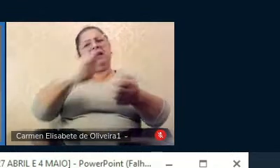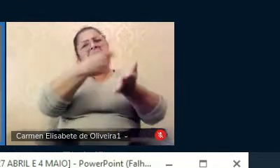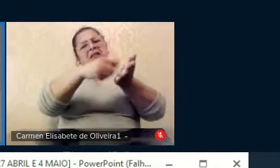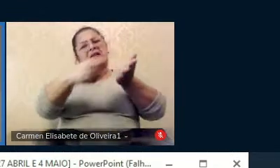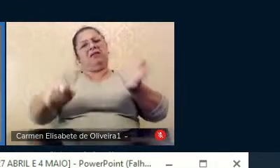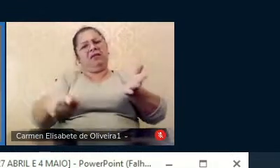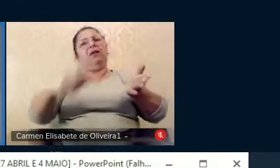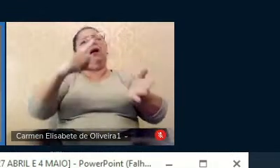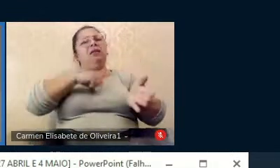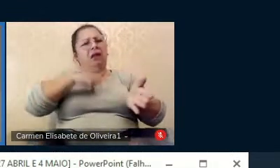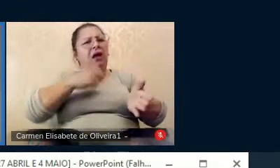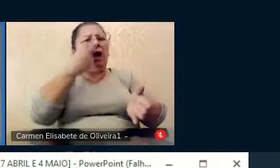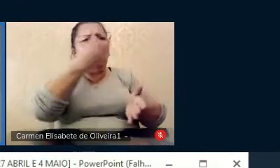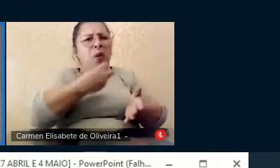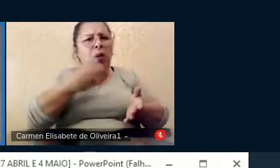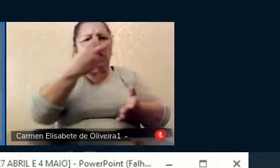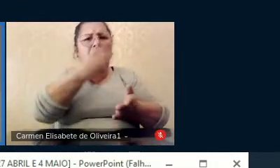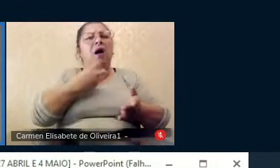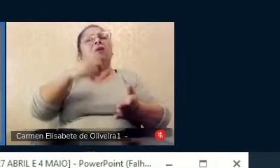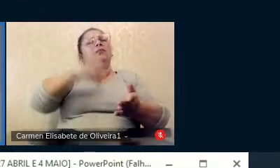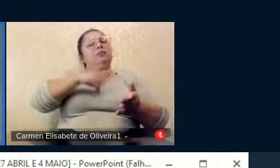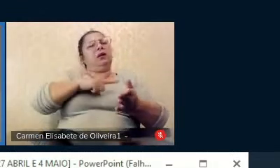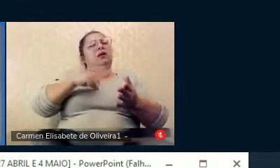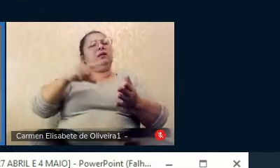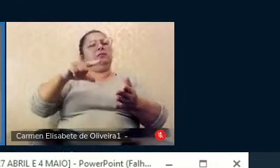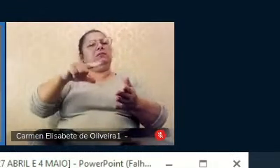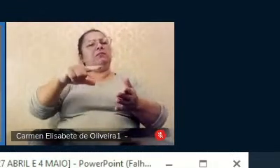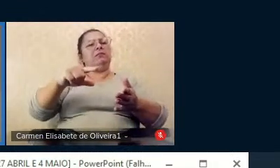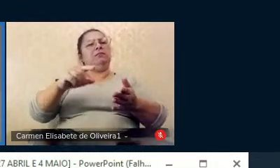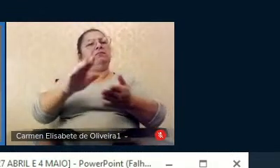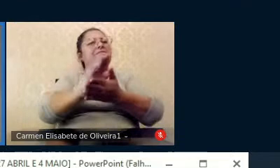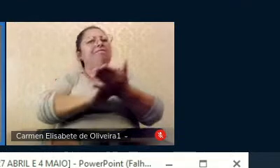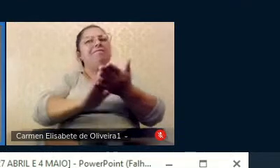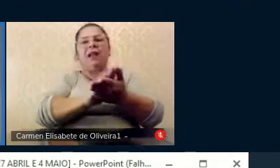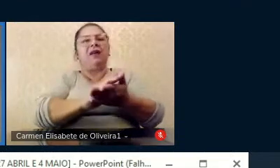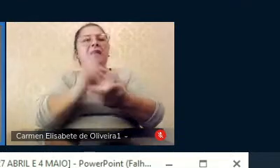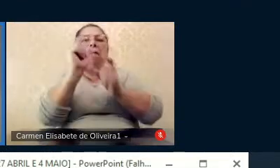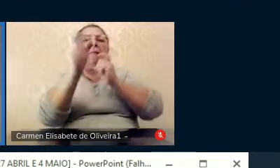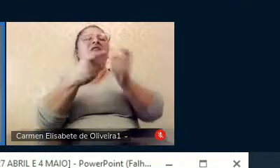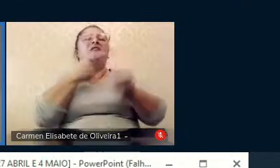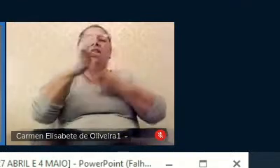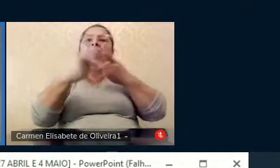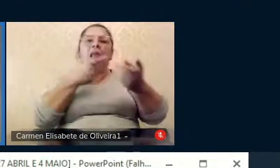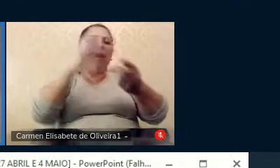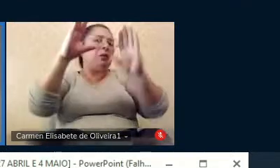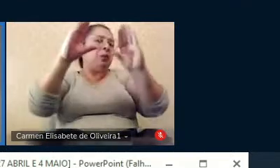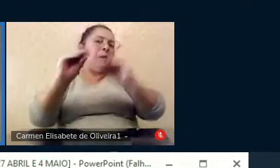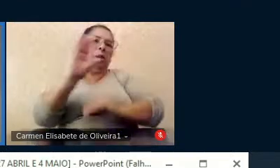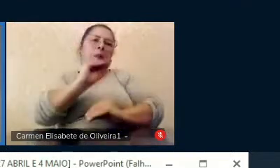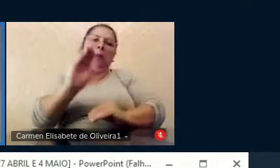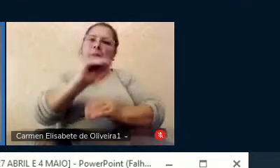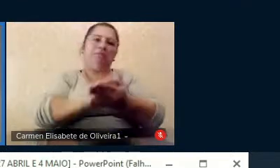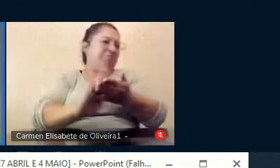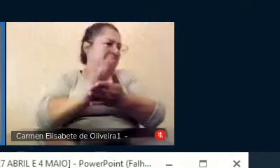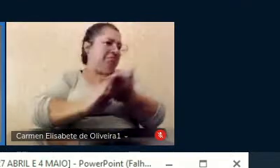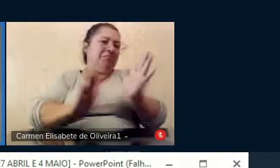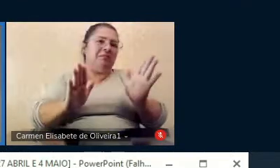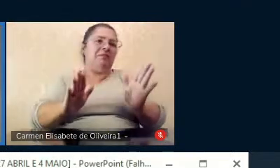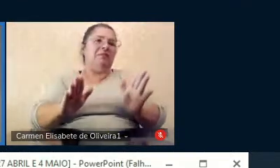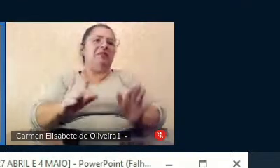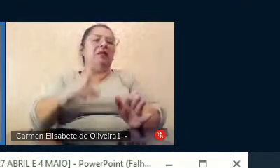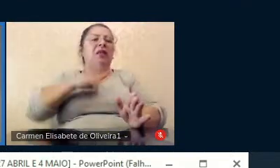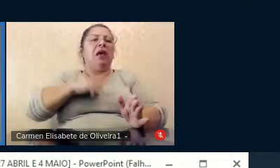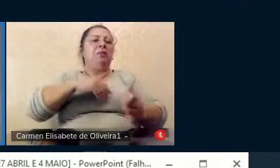literatura oral, a literatura com a linguagem não verbal também. E como exemplo, eu trago para vocês que